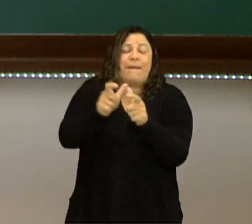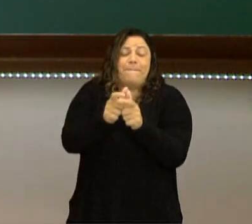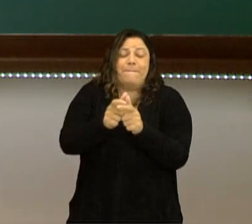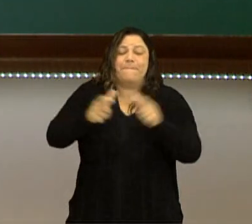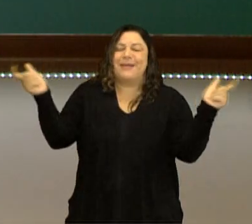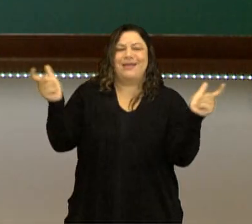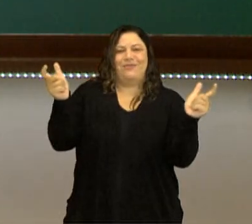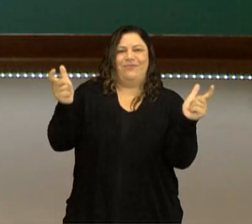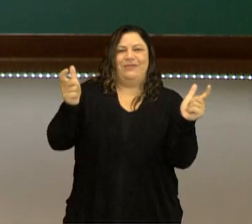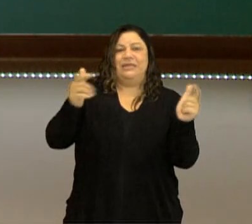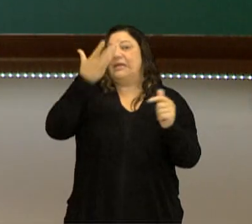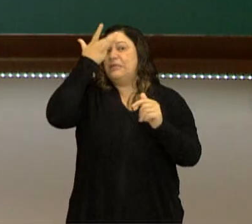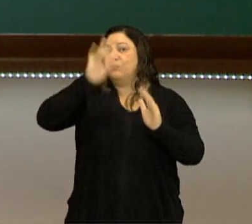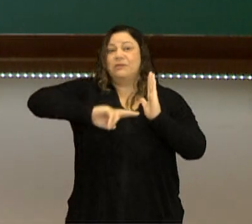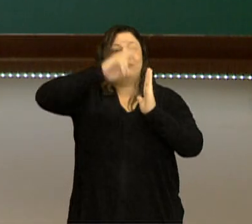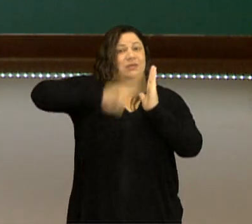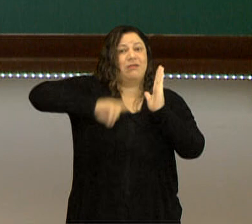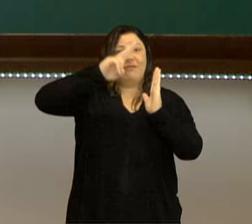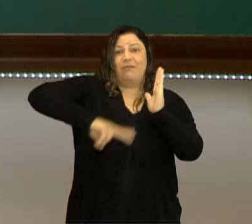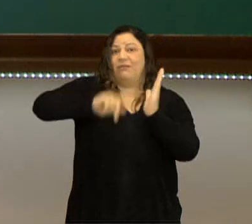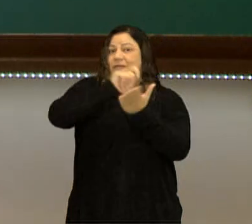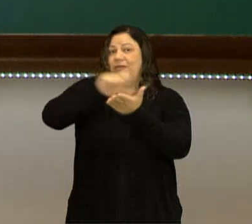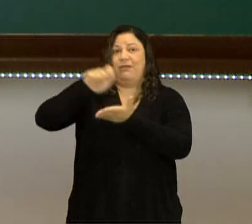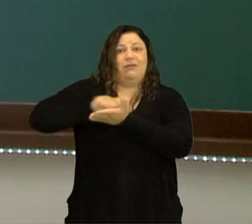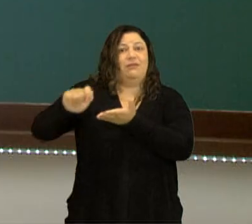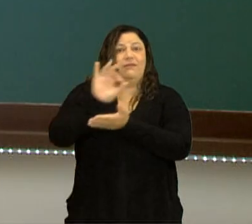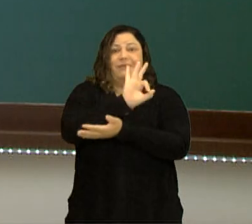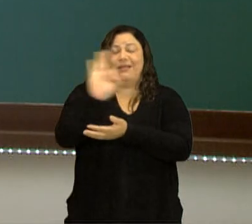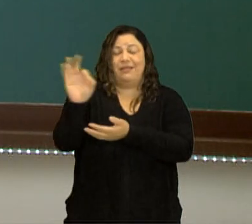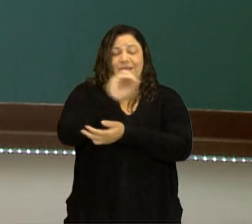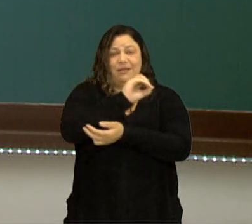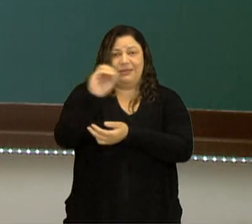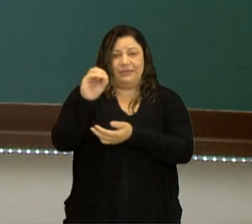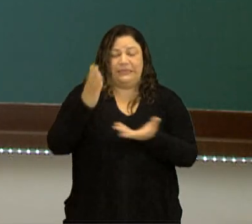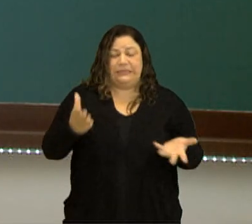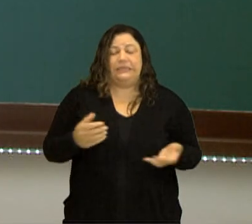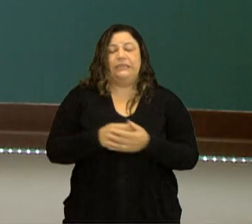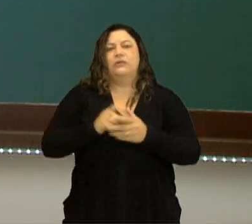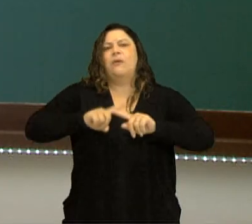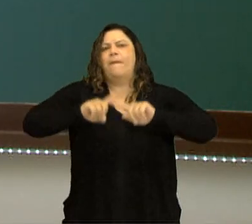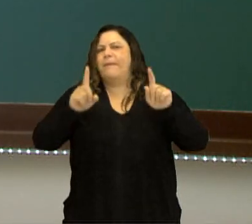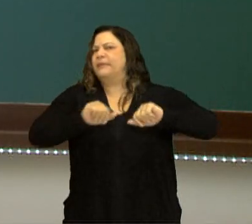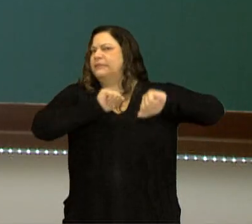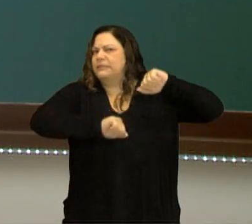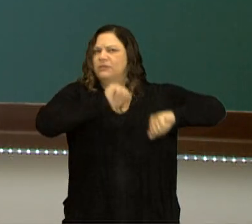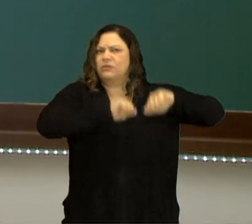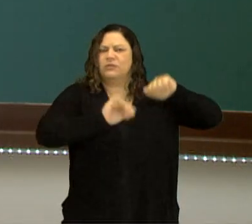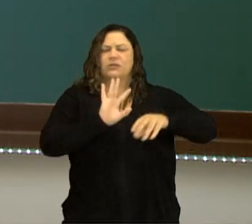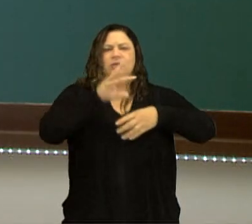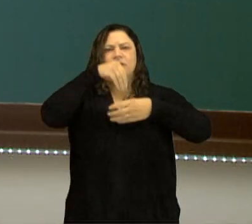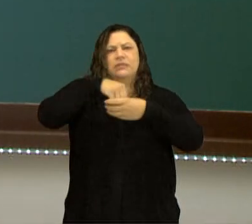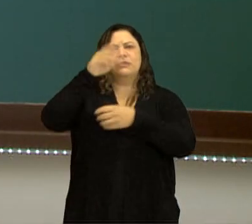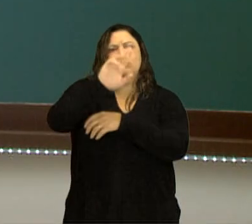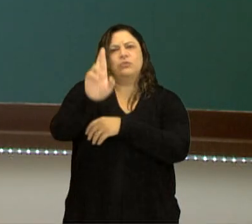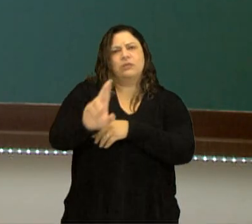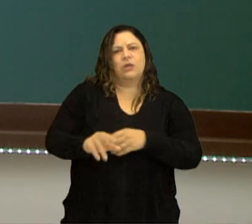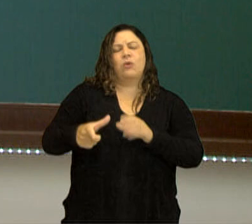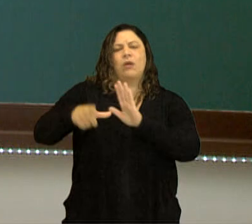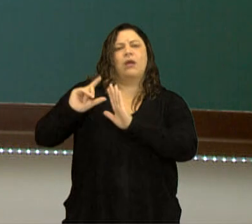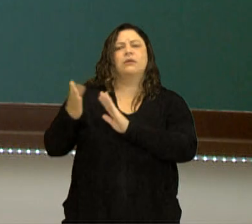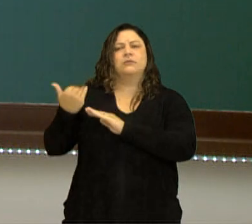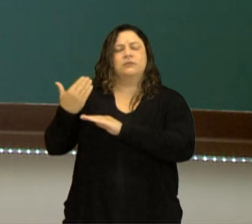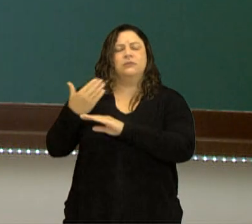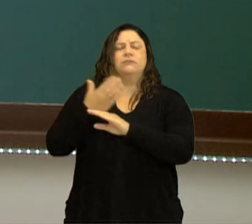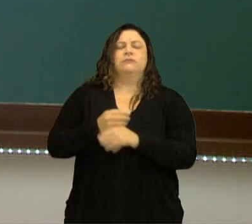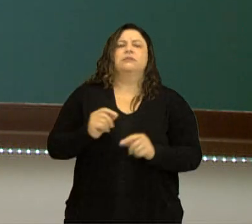analfabeta. Mas, e qual era o papel da industrialização dentro da Rússia? A Rússia, antes de se